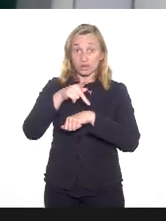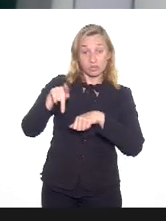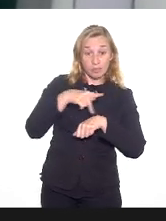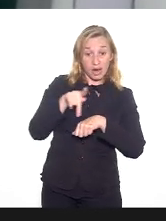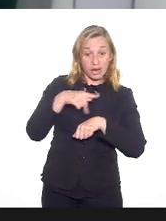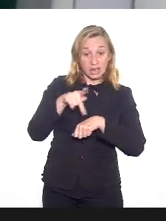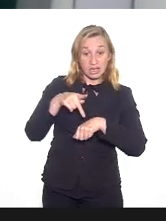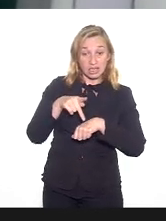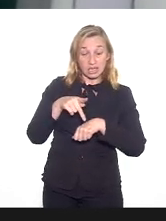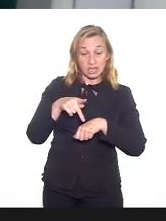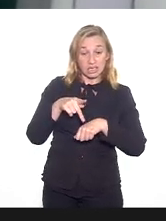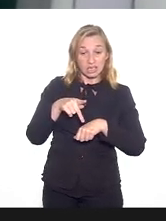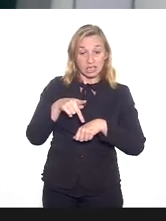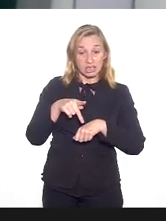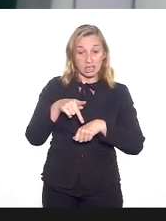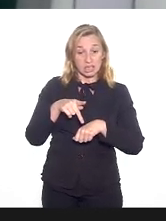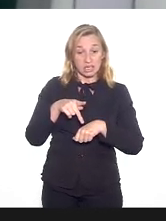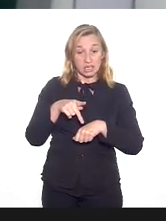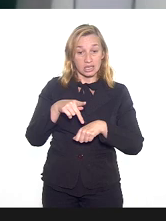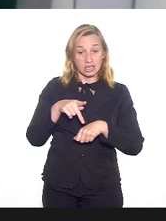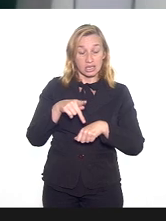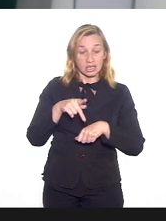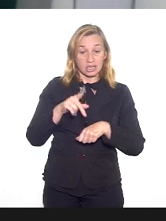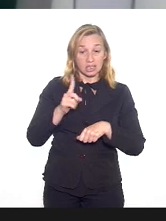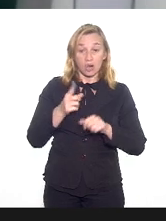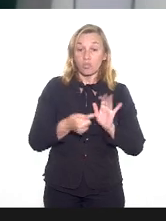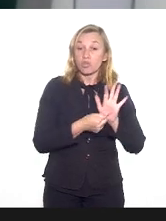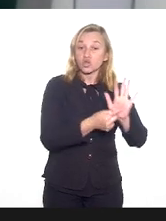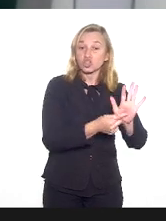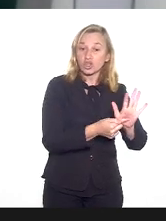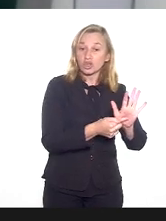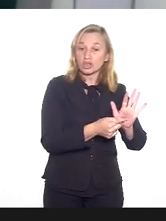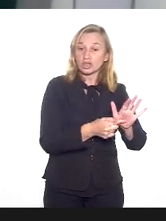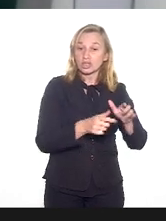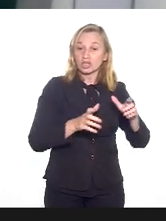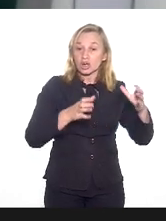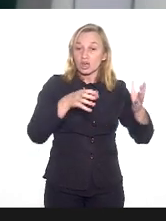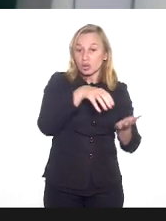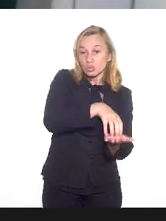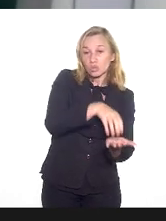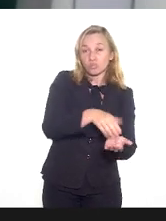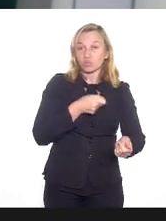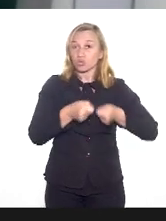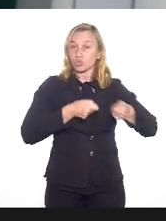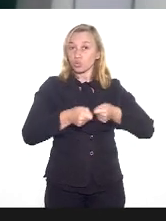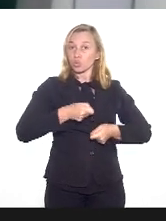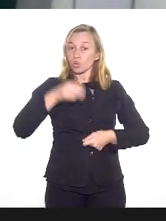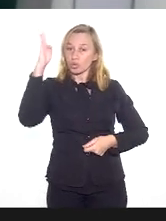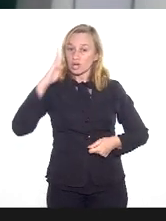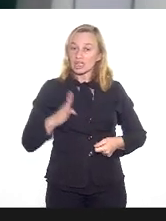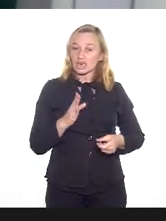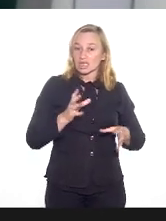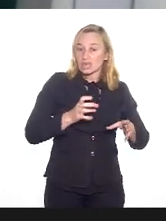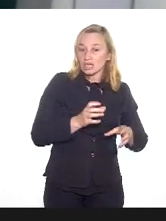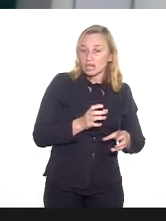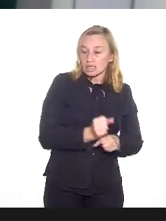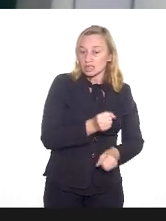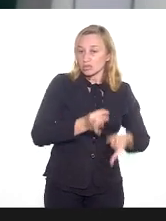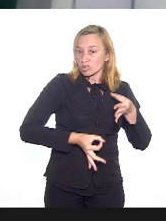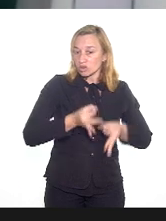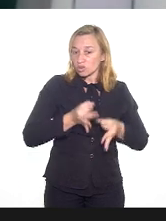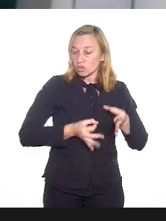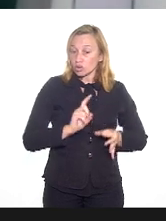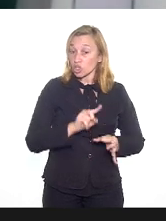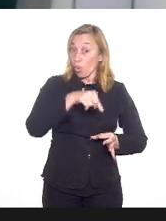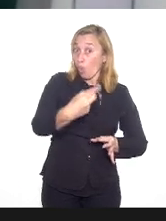sem que isso passasse pelo crivo dos órgãos de controle brasileiros, né? Tribunal de Contas e outros, né?